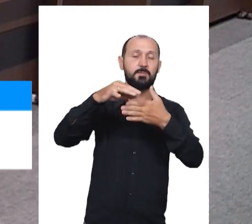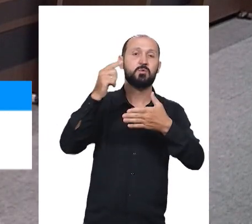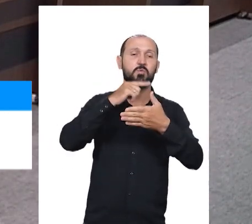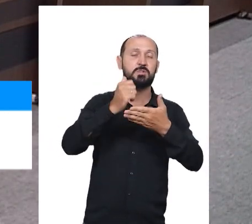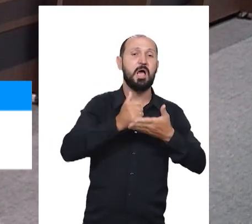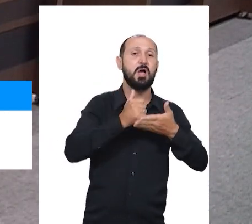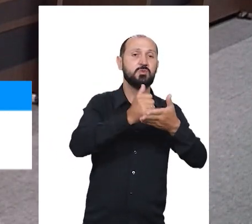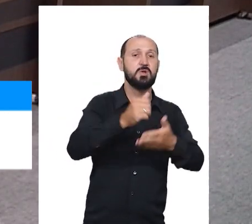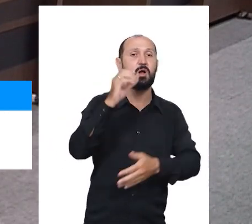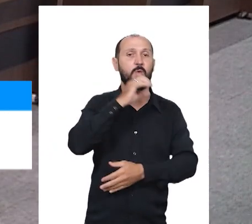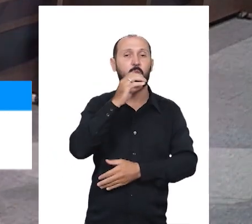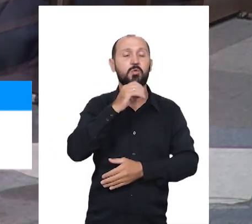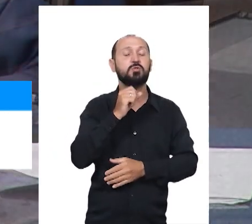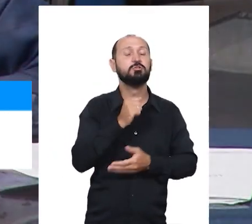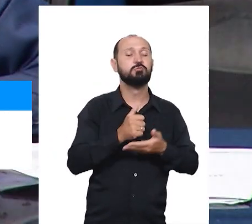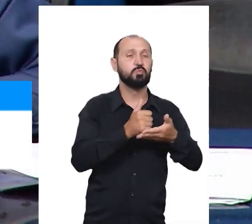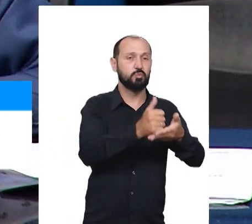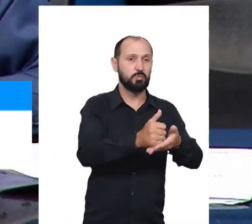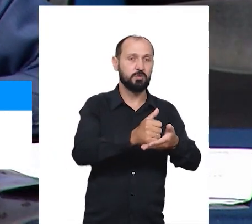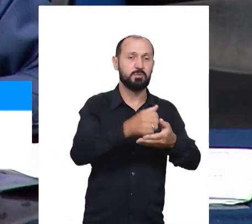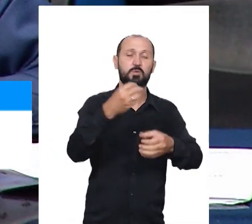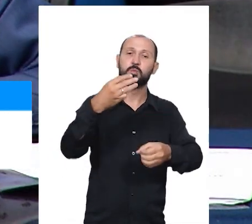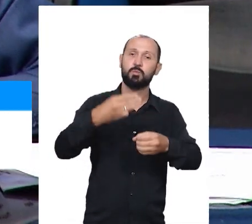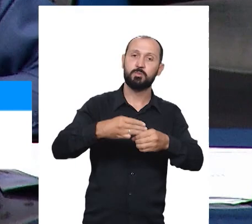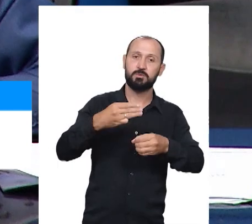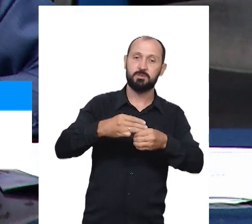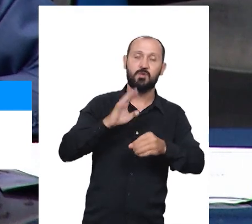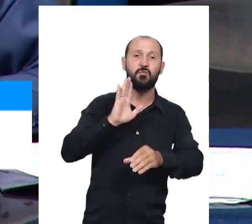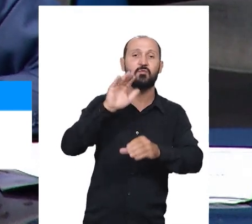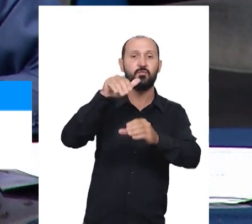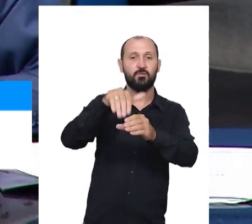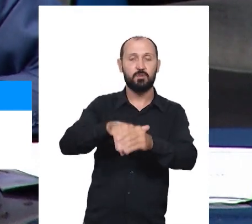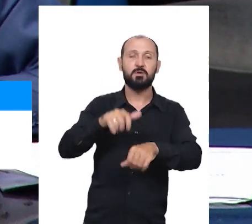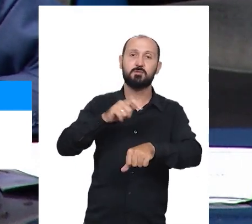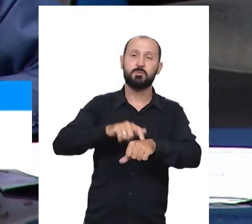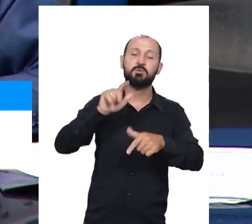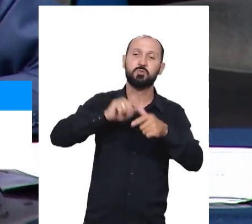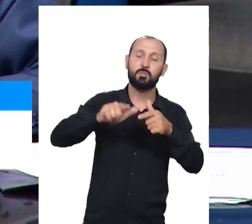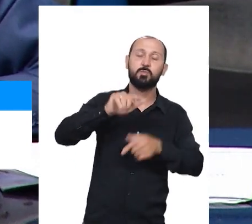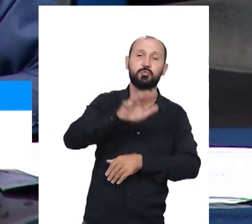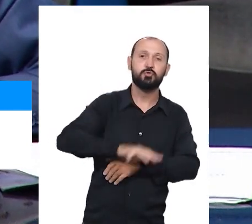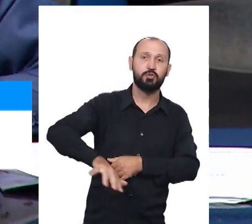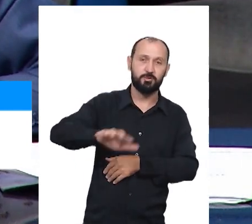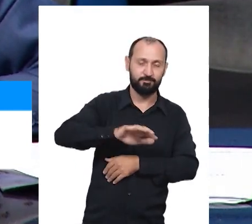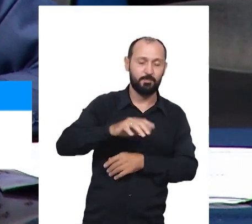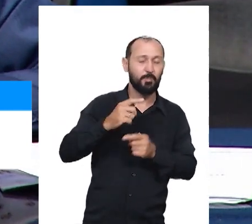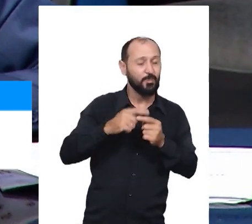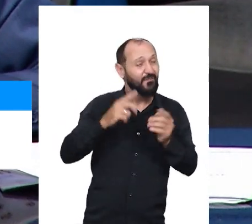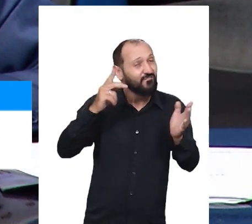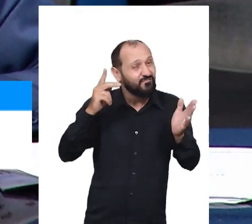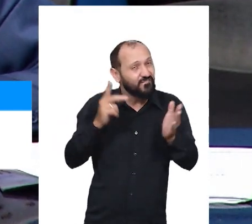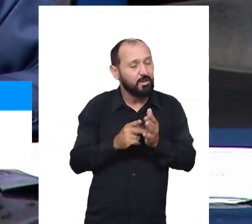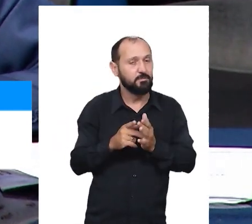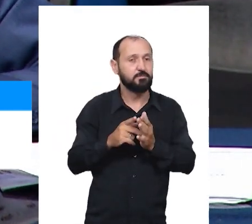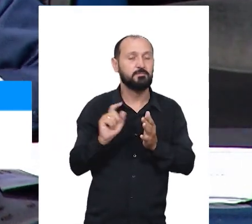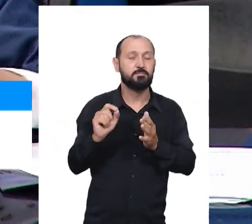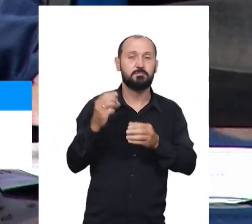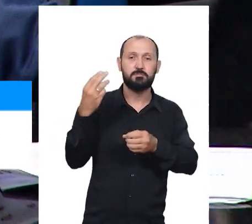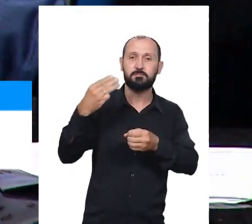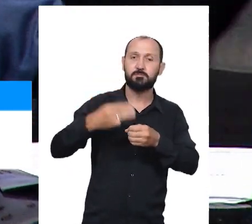liderança para que a gente possa colaborar o mais rápido possível com esses municípios e votar esses estados de calamidade,